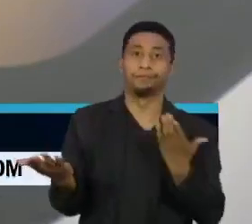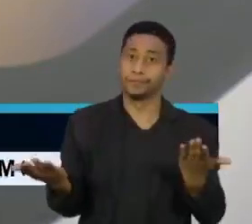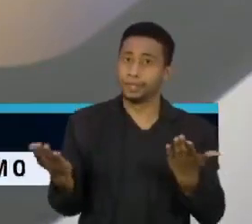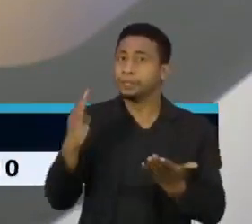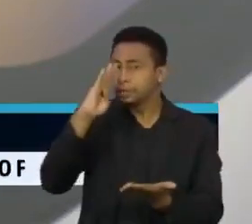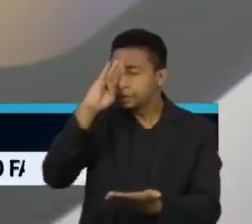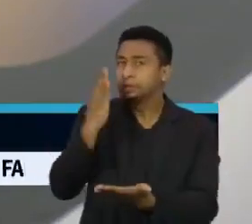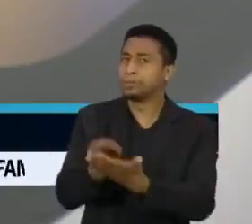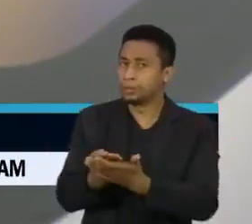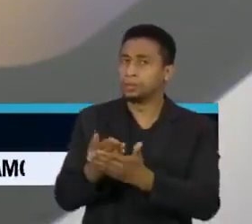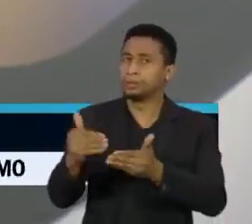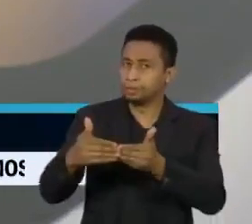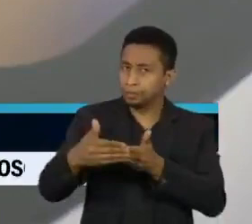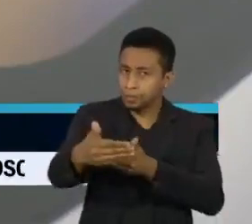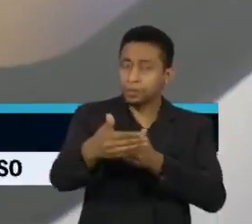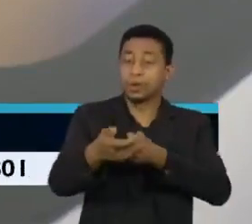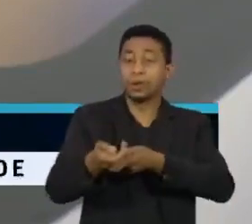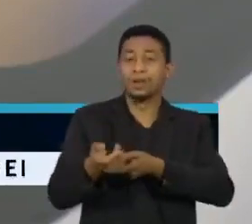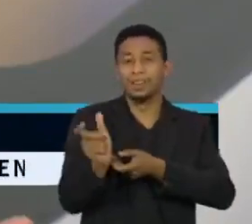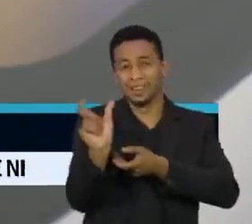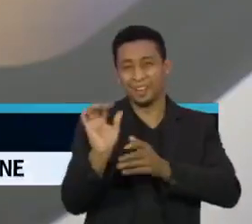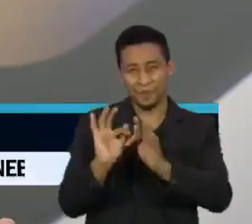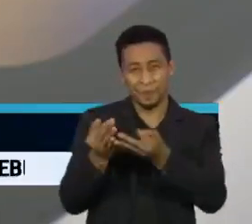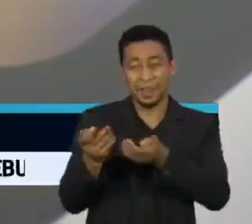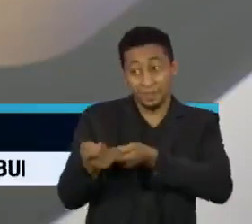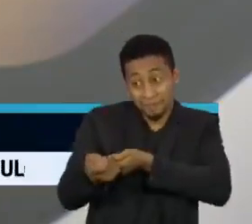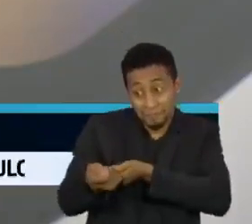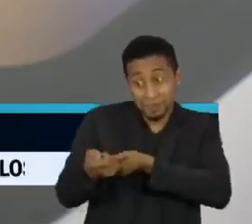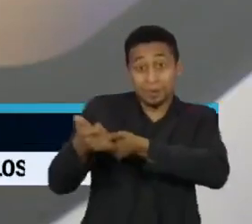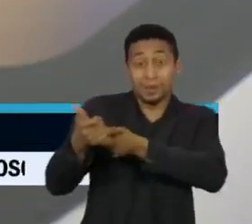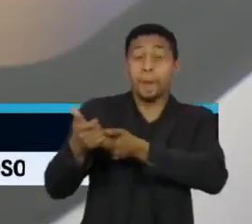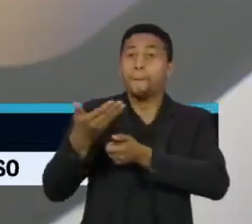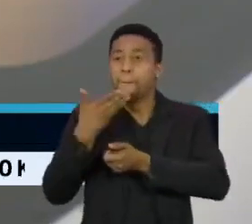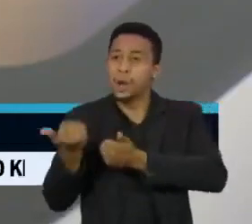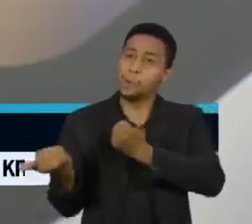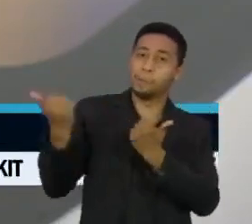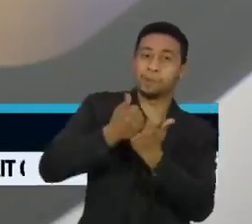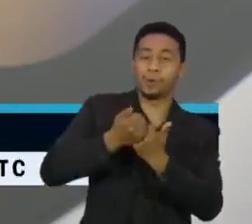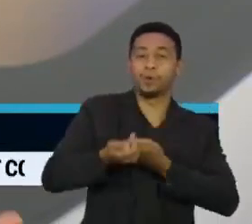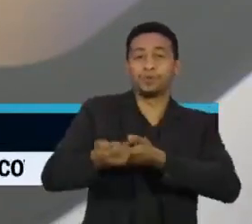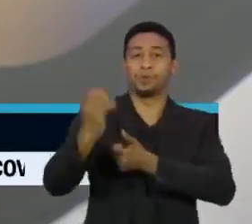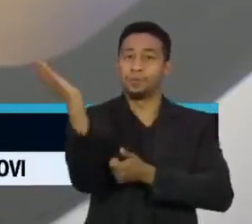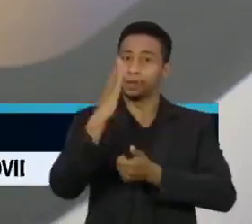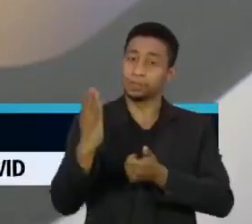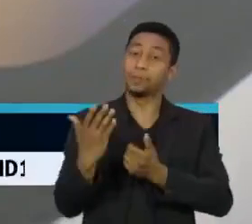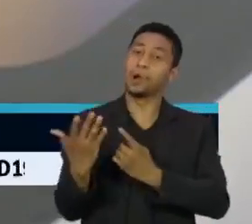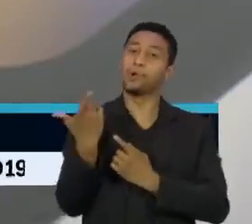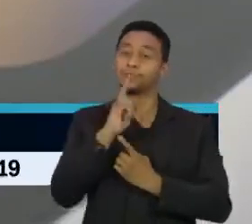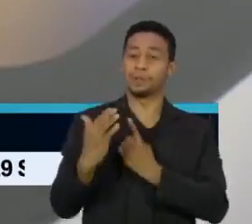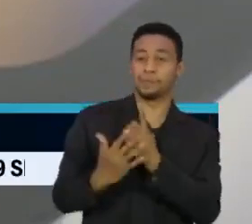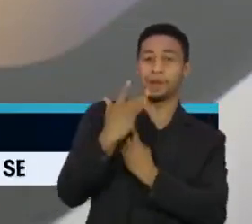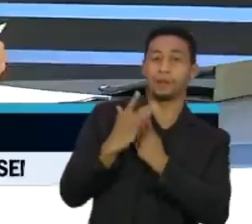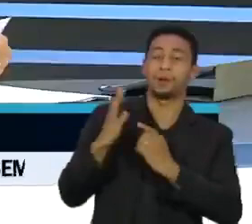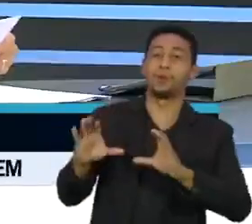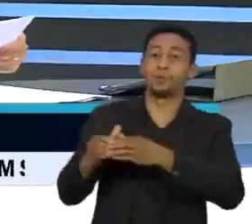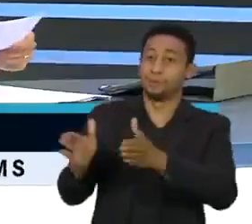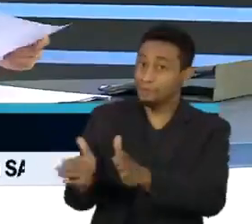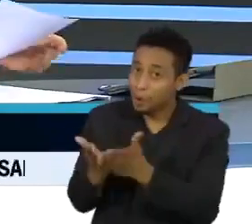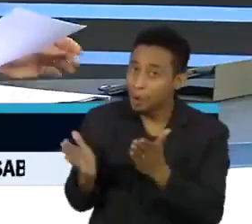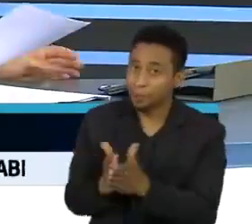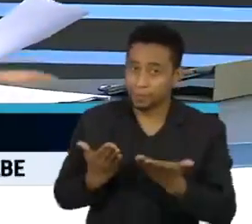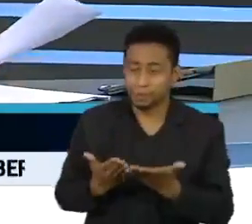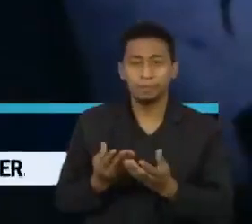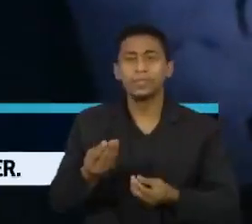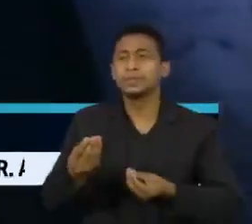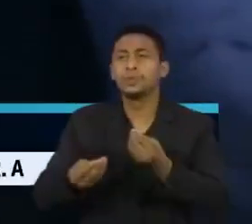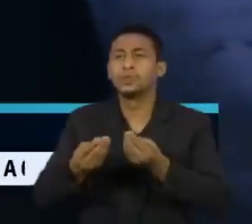haver essa Bolsa Família turbinada, esse Auxílio Brasil, para recuperar um pouco de popularidade entre as classes mais baixas. E para bancar o Bolsa Família,